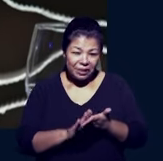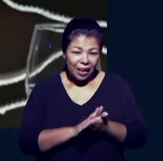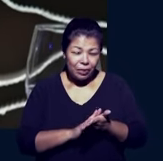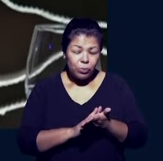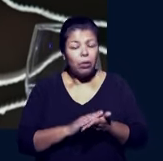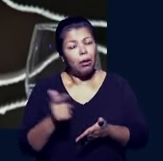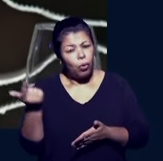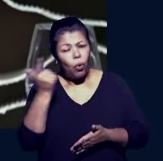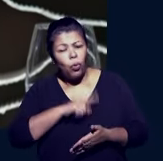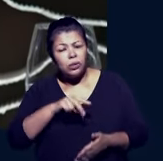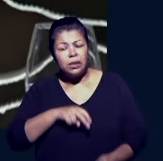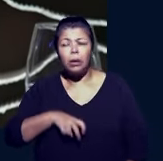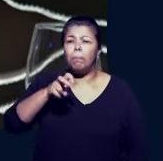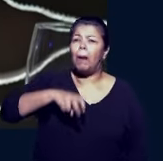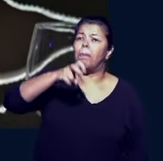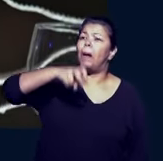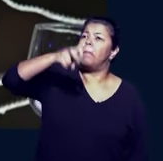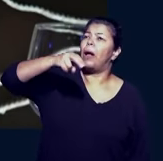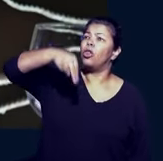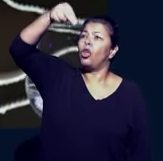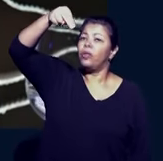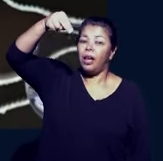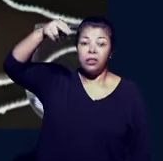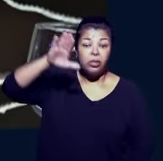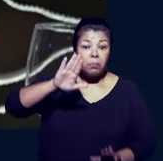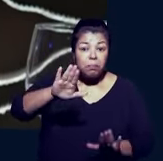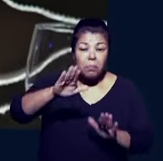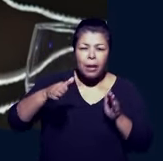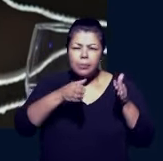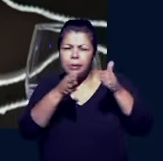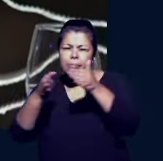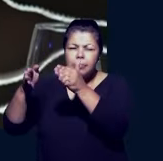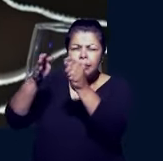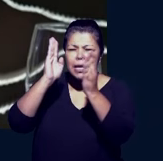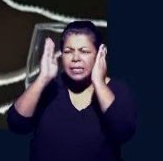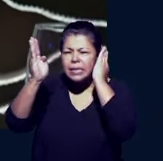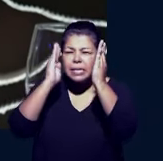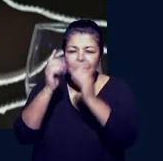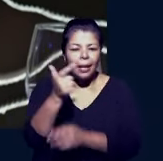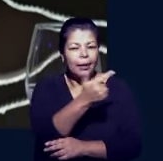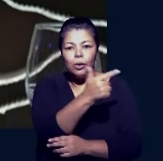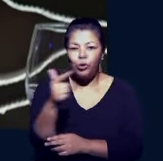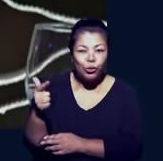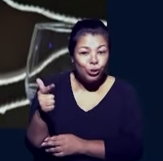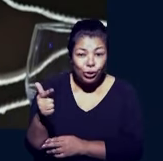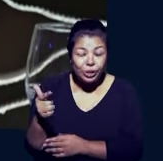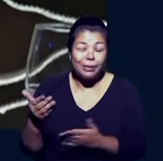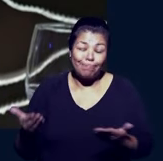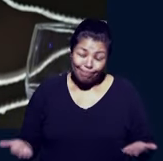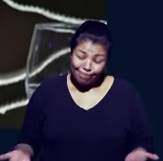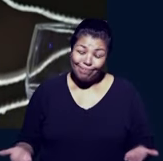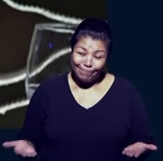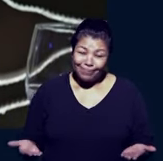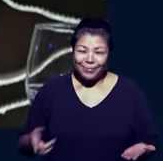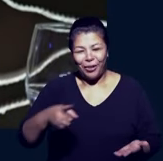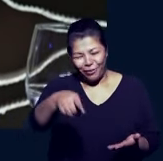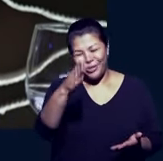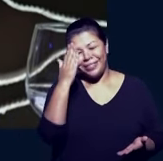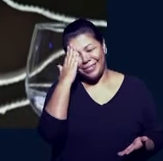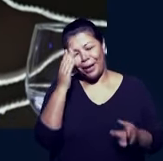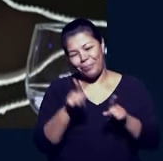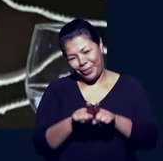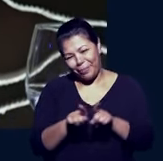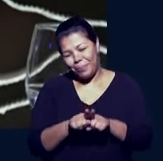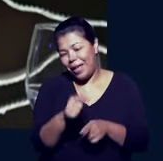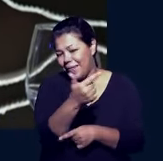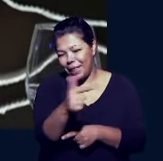Estrada eh Não tinha eh não tem aí eh eh eh os você falou que não tem internet